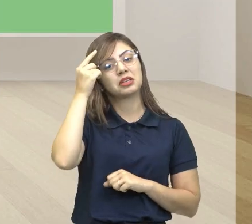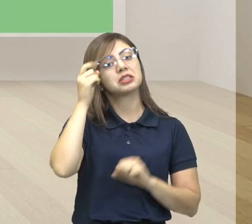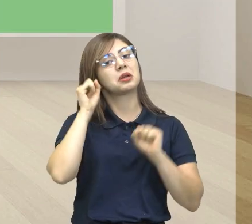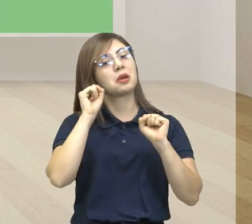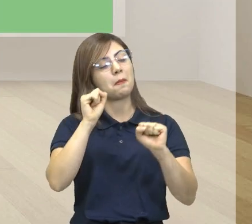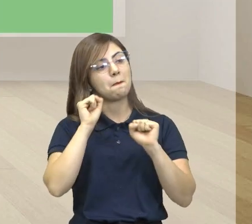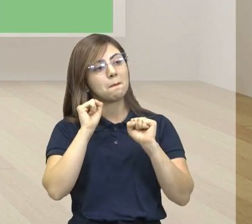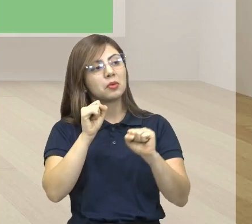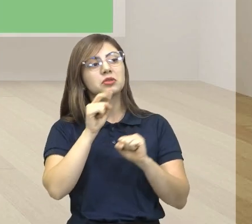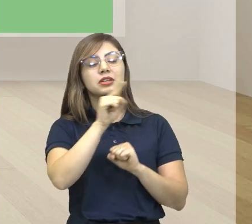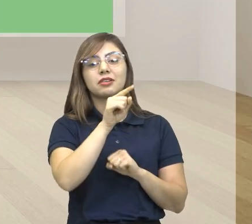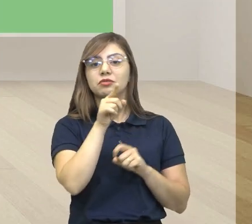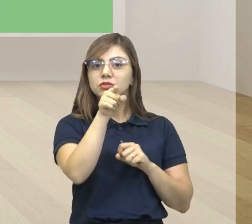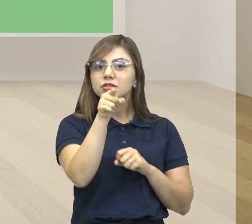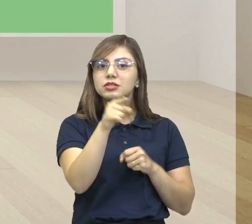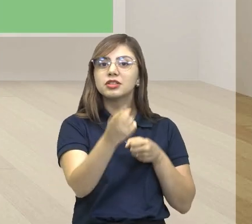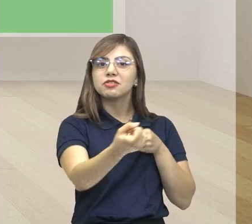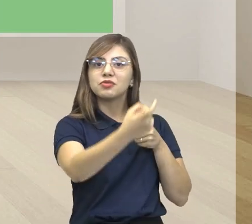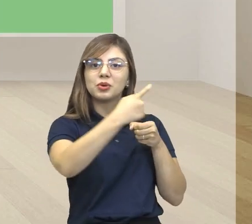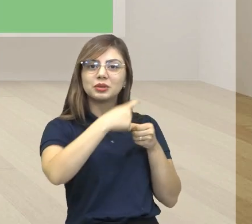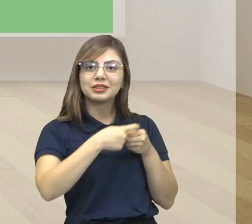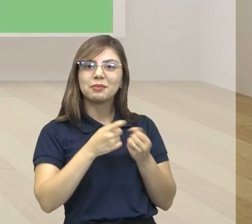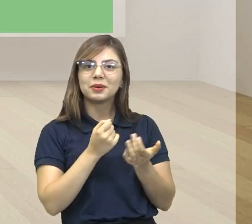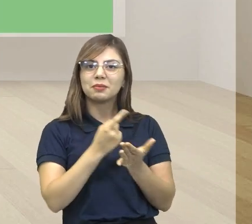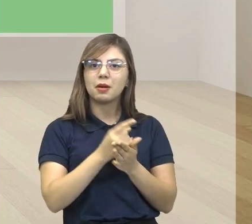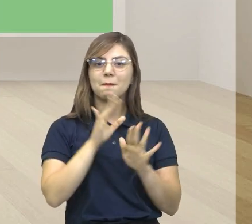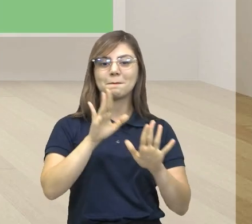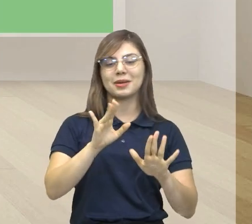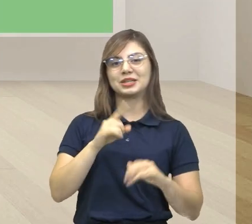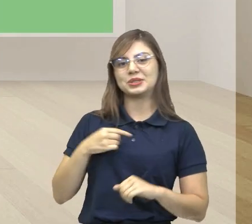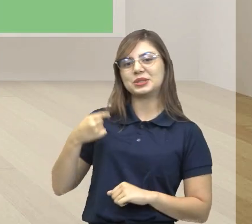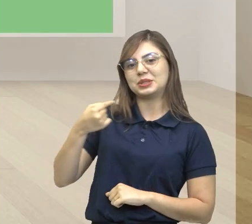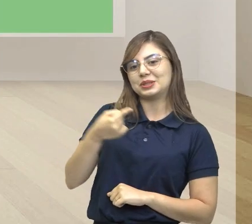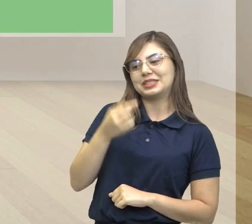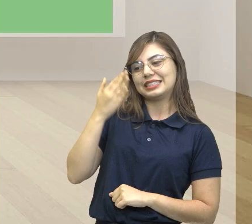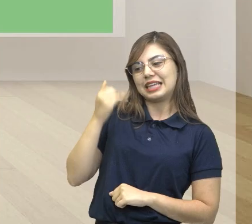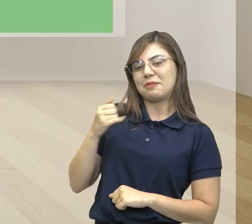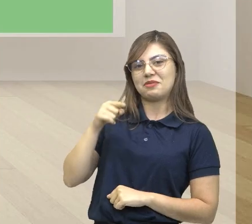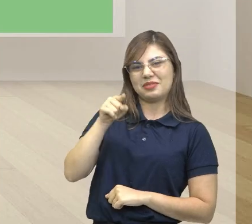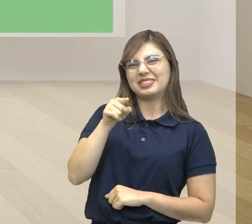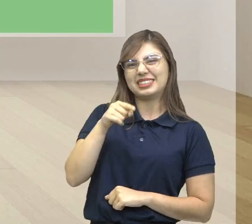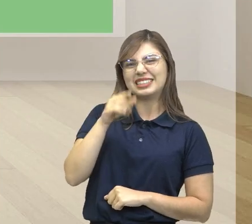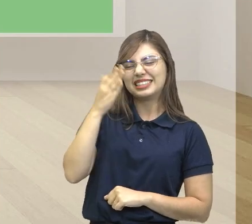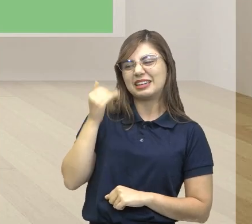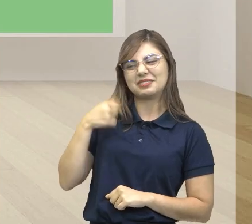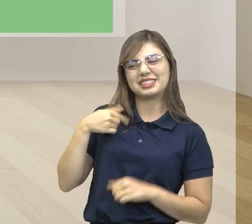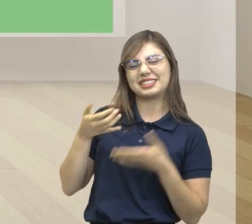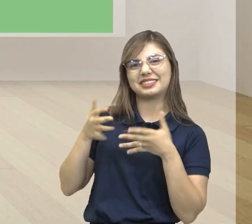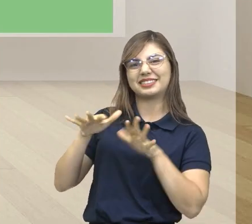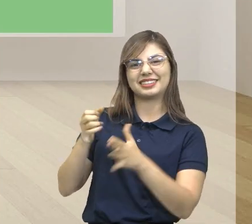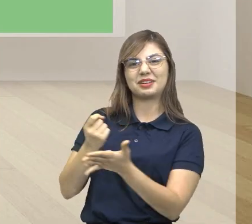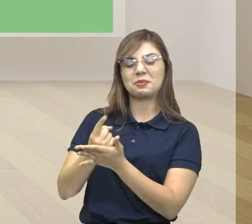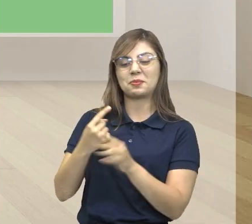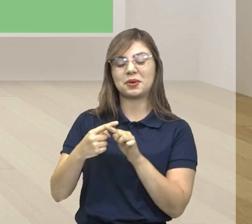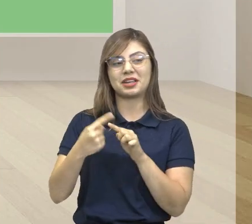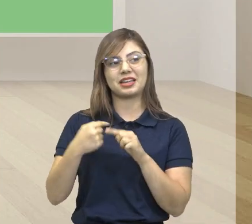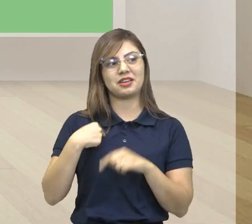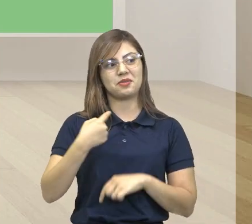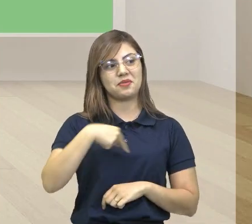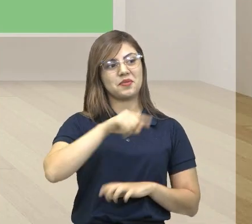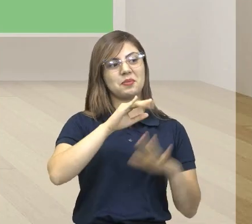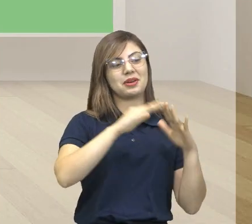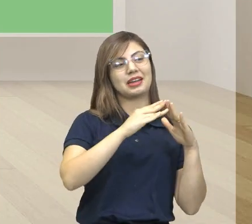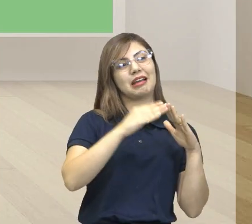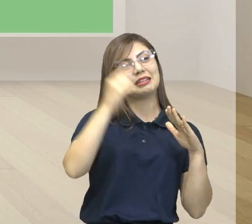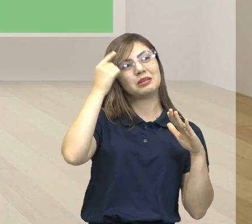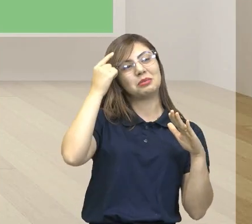acontecer, dele me vender esse produto. Para nós temos a certeza de que nós não queremos, porque esse eu vou para casa pensar se eu quero